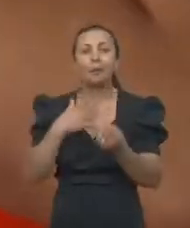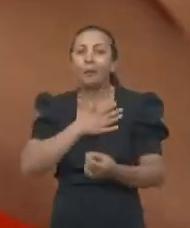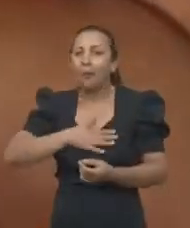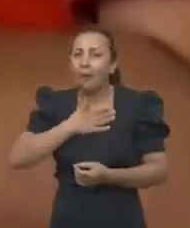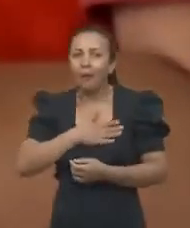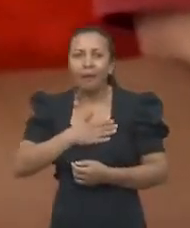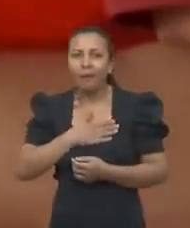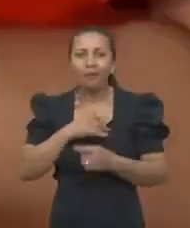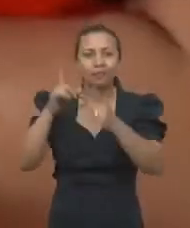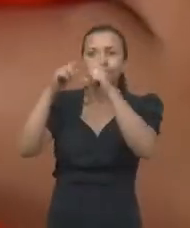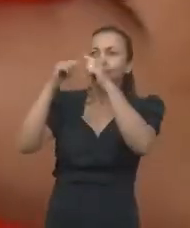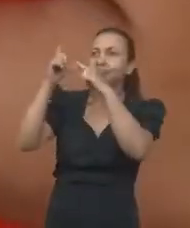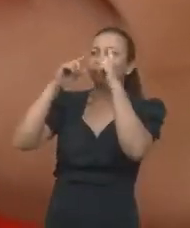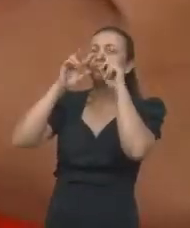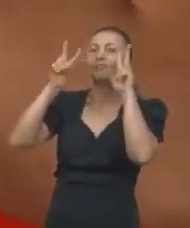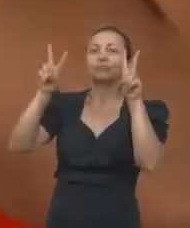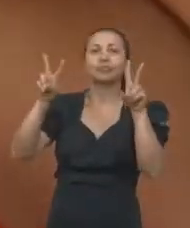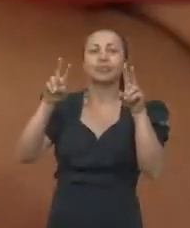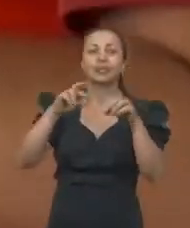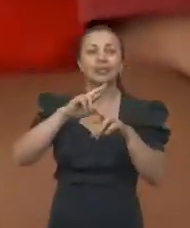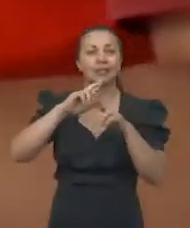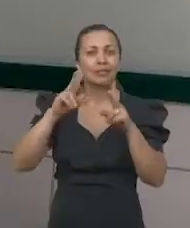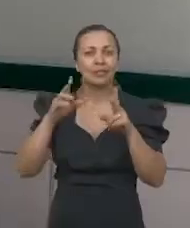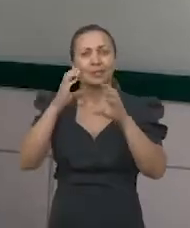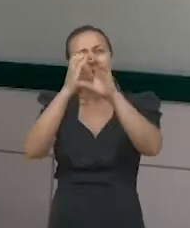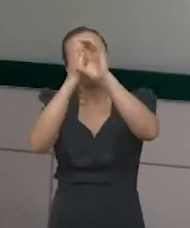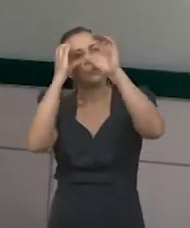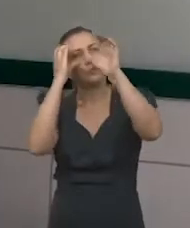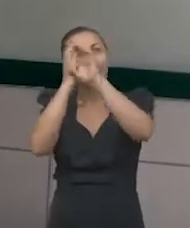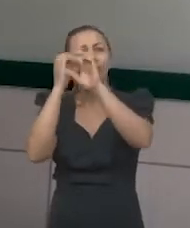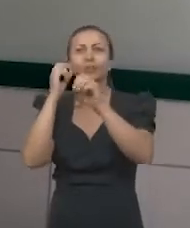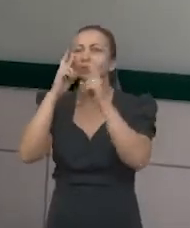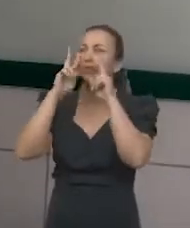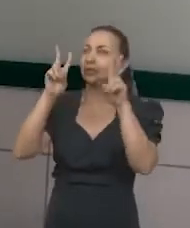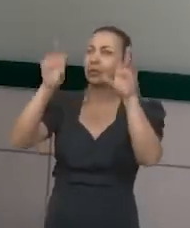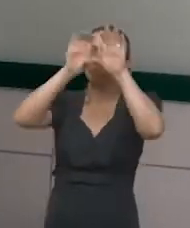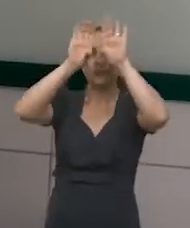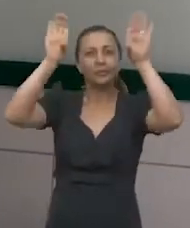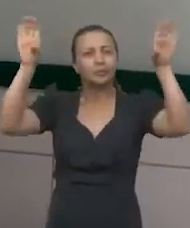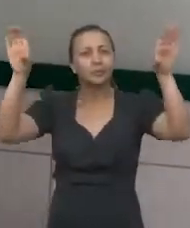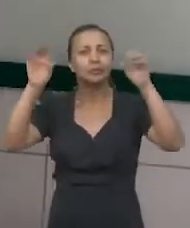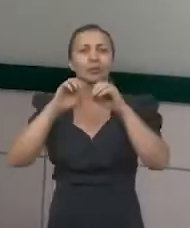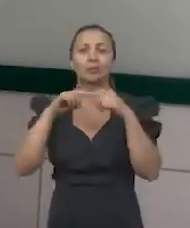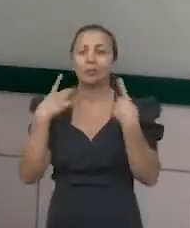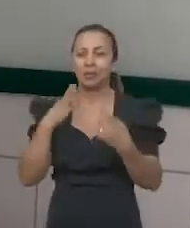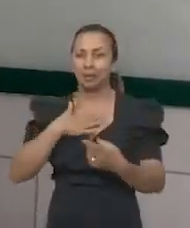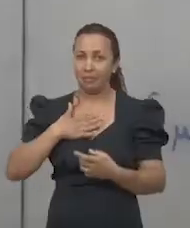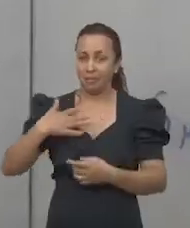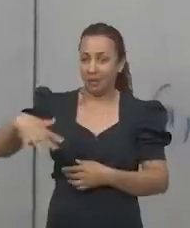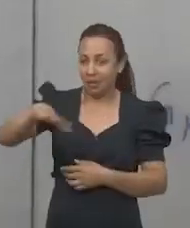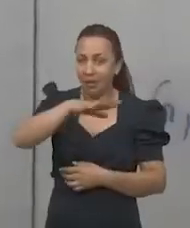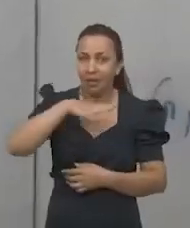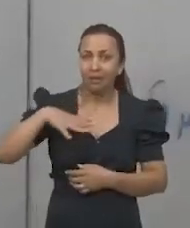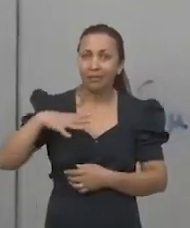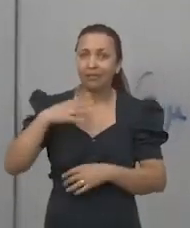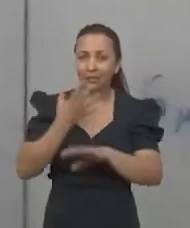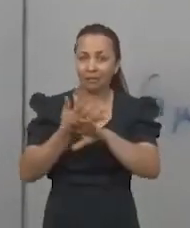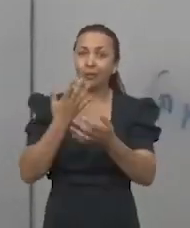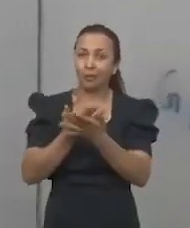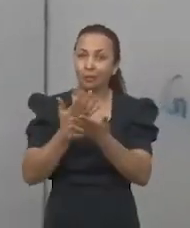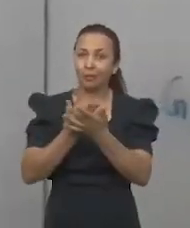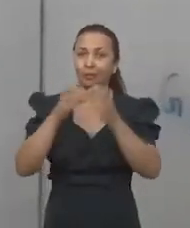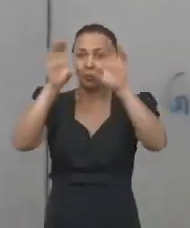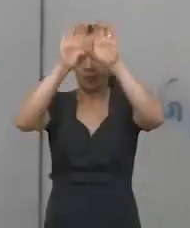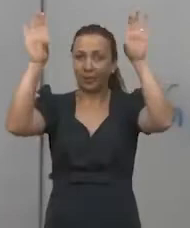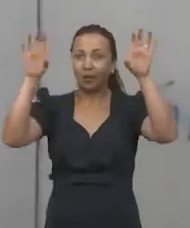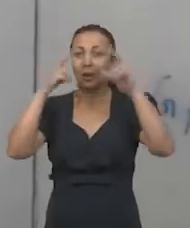interessam pela astronomia e geralmente a visão que se tem da astronomia é aquela do telescópio, aquela de olhar para o céu. Na minha área, na área da